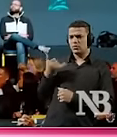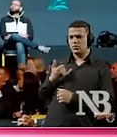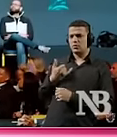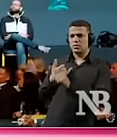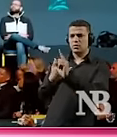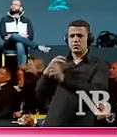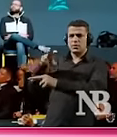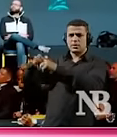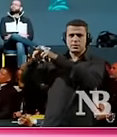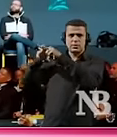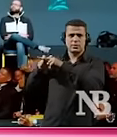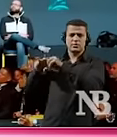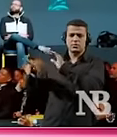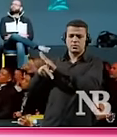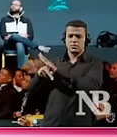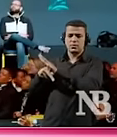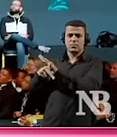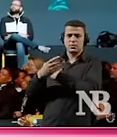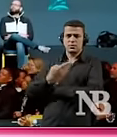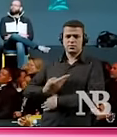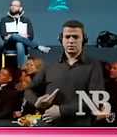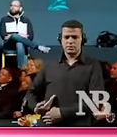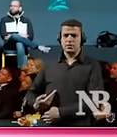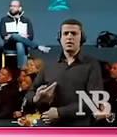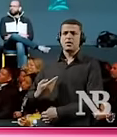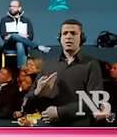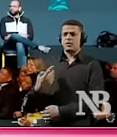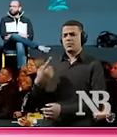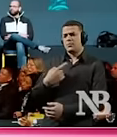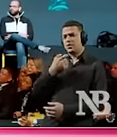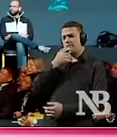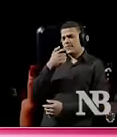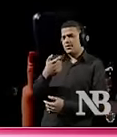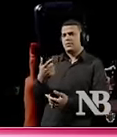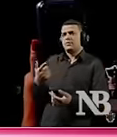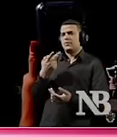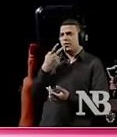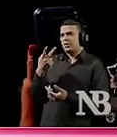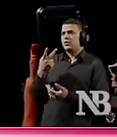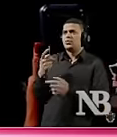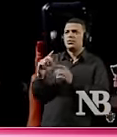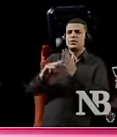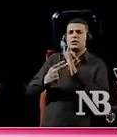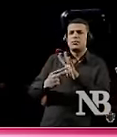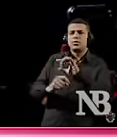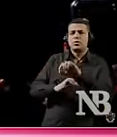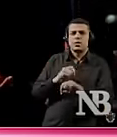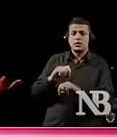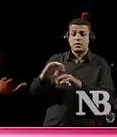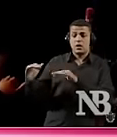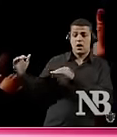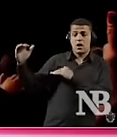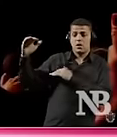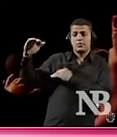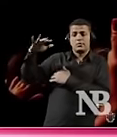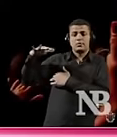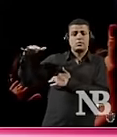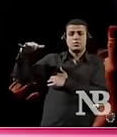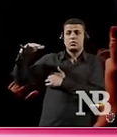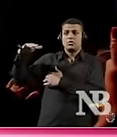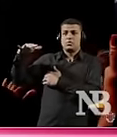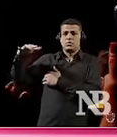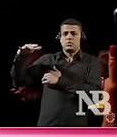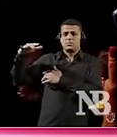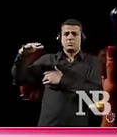lá da presidência, eu não quero ela nem para o meu pior inimigo, né? Claro, uma figura de linguagem, de dizer que as altas posições, elas são